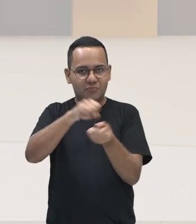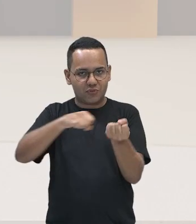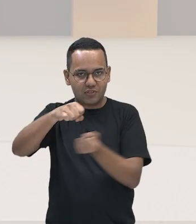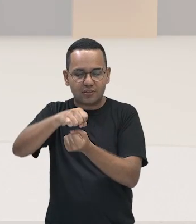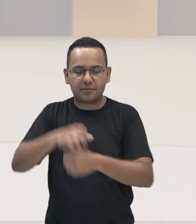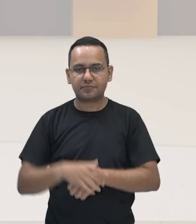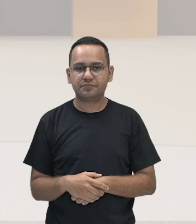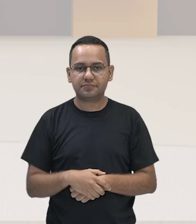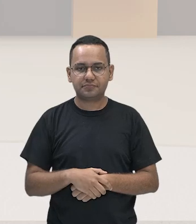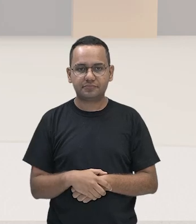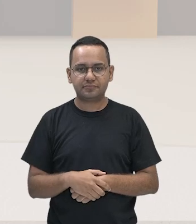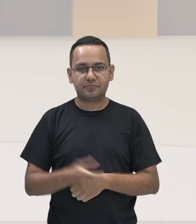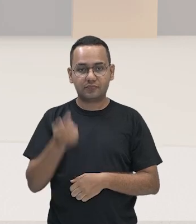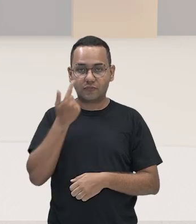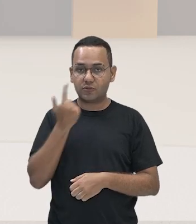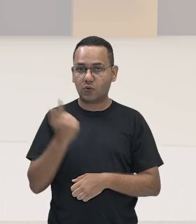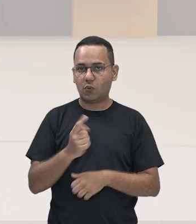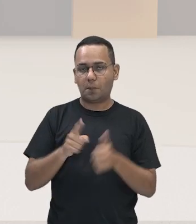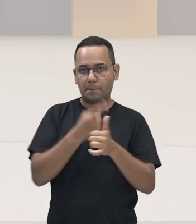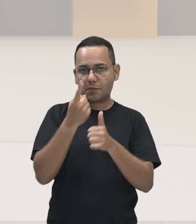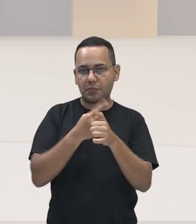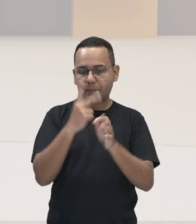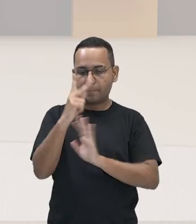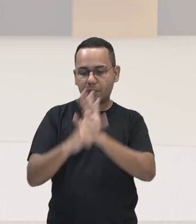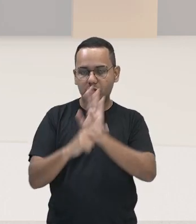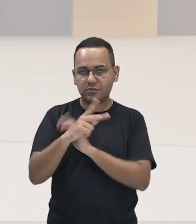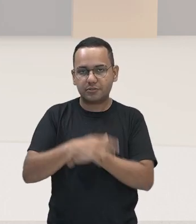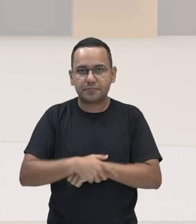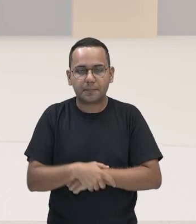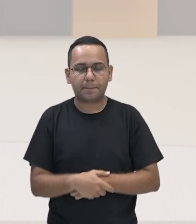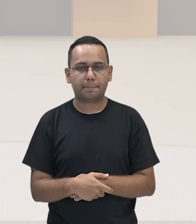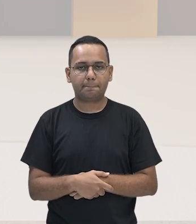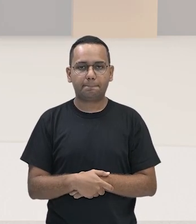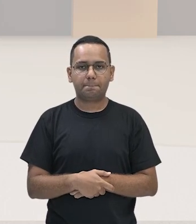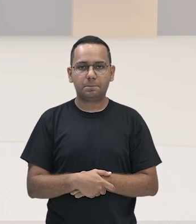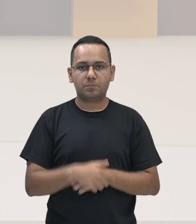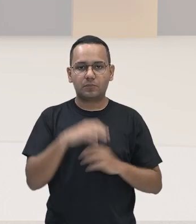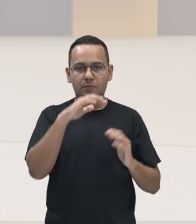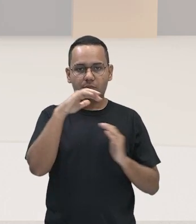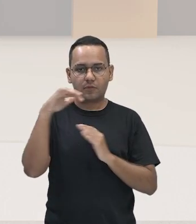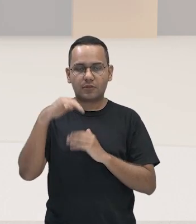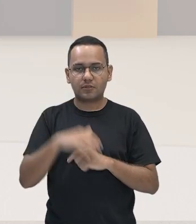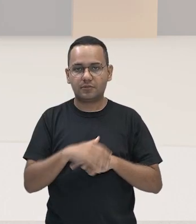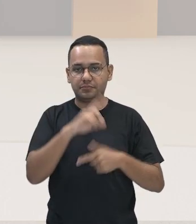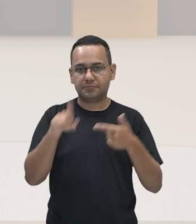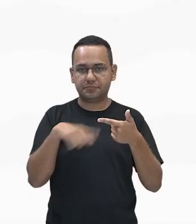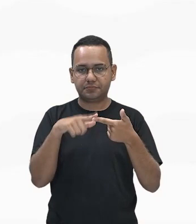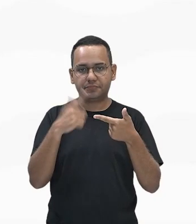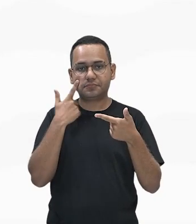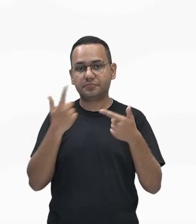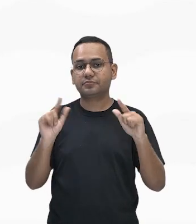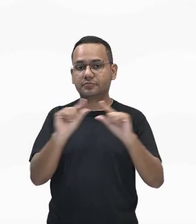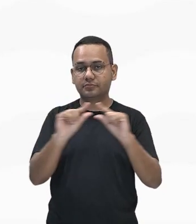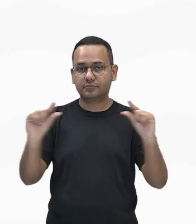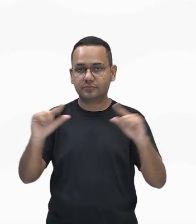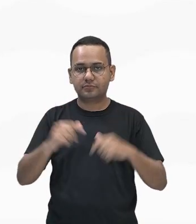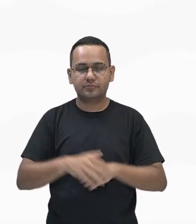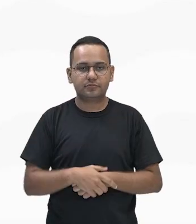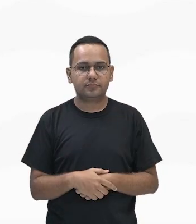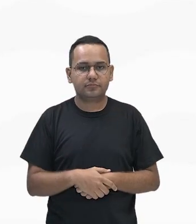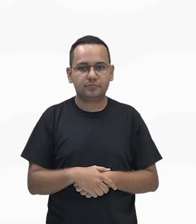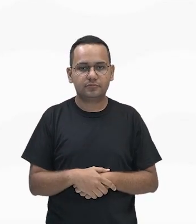projeto, ó, microcrédito para empreendimentos sustentáveis. Vamos aí ao nosso segundo? Linhas de crédito para projetos